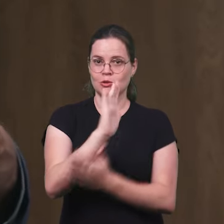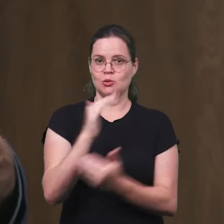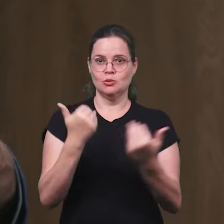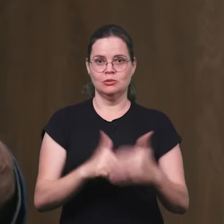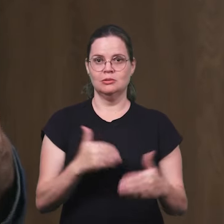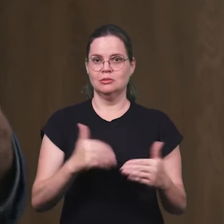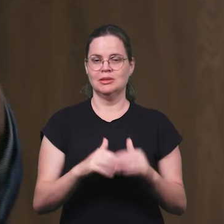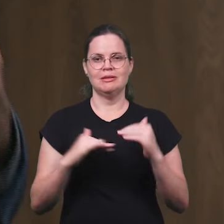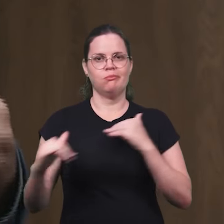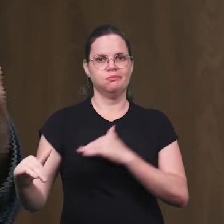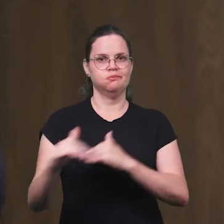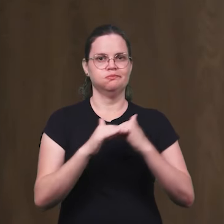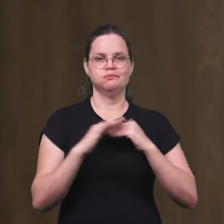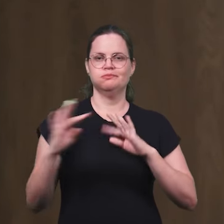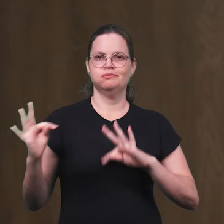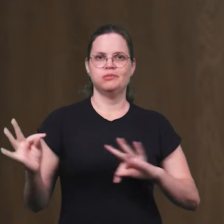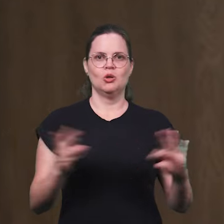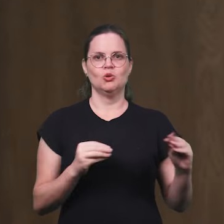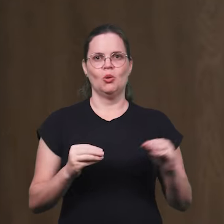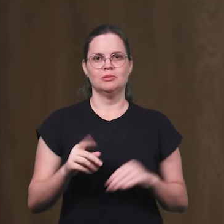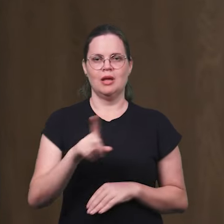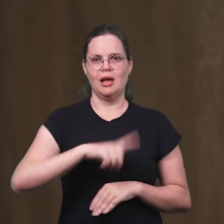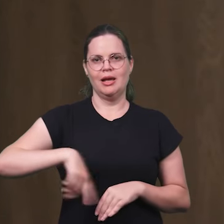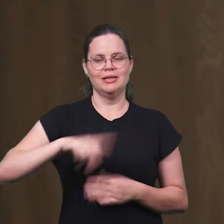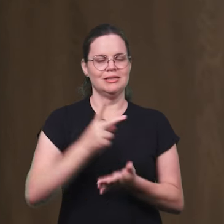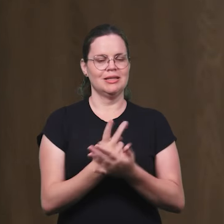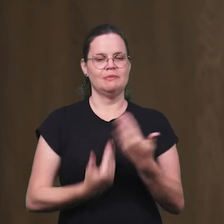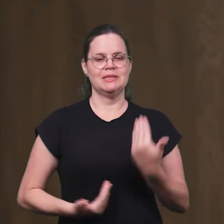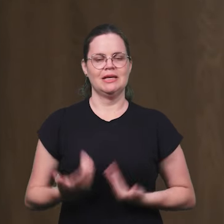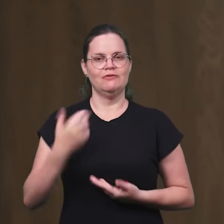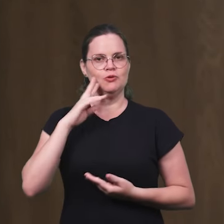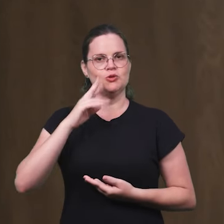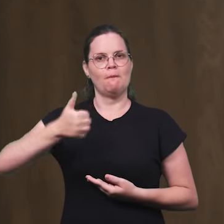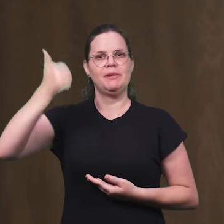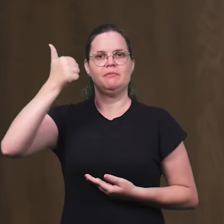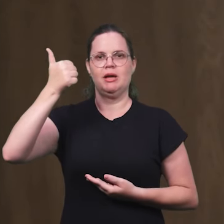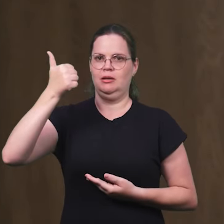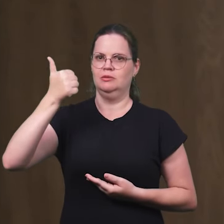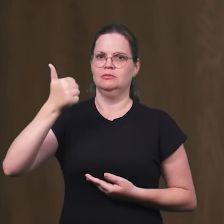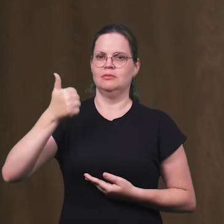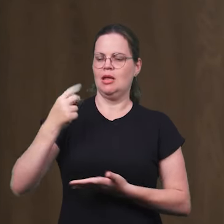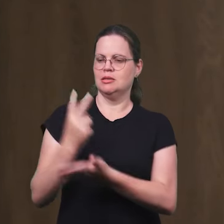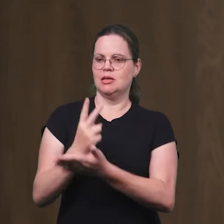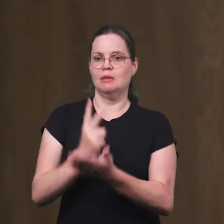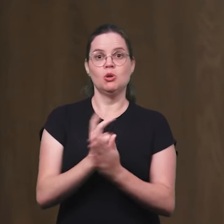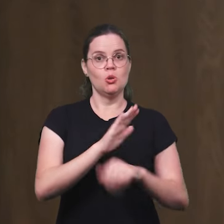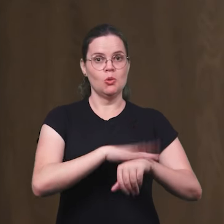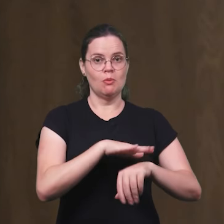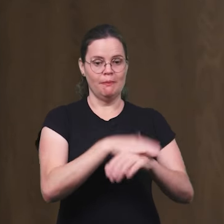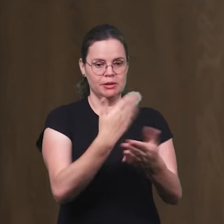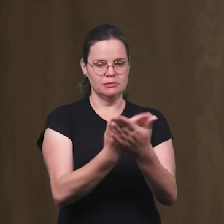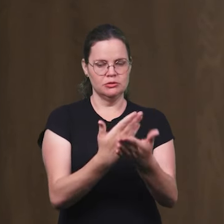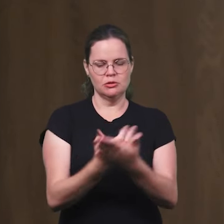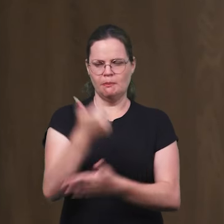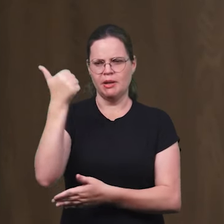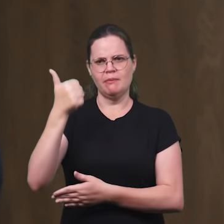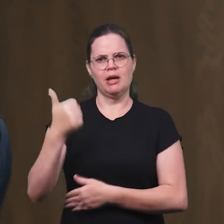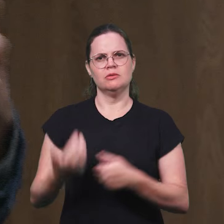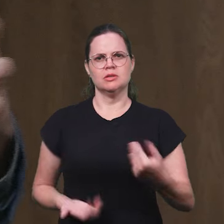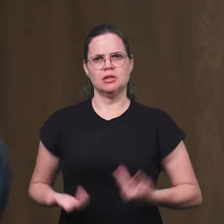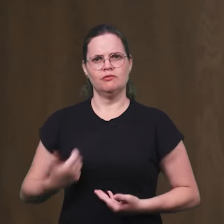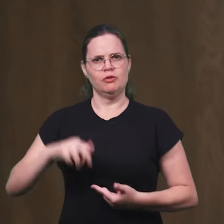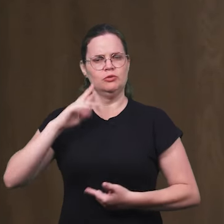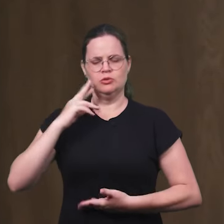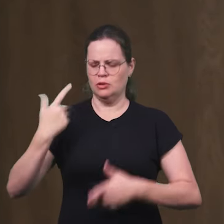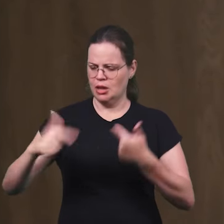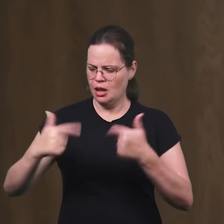Nenhum deles deixou de servir ao Senhor durante a sua rotina de estudos. Todos honraram o seu chamado